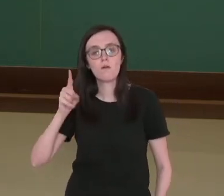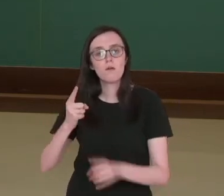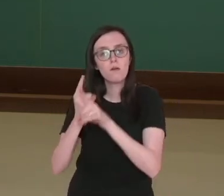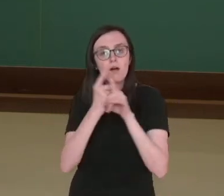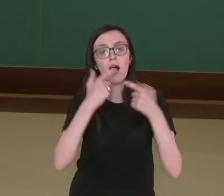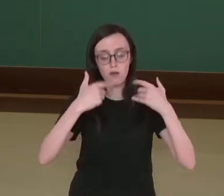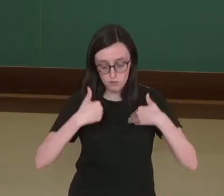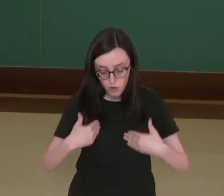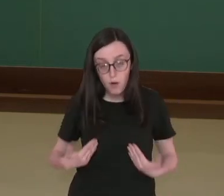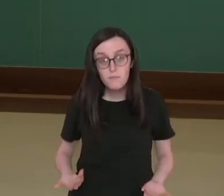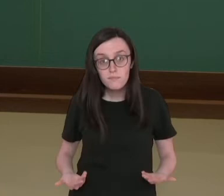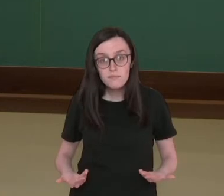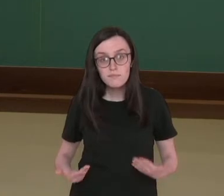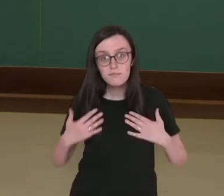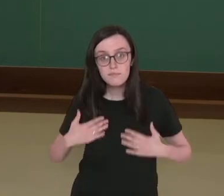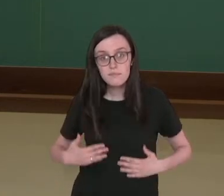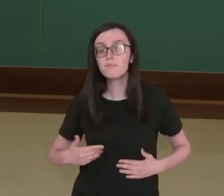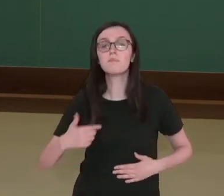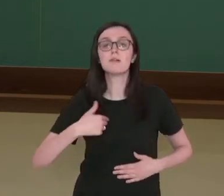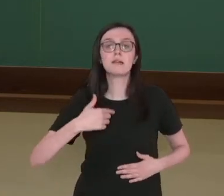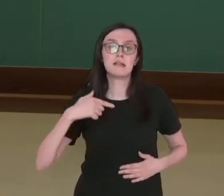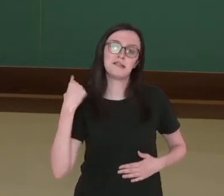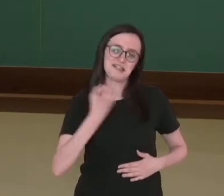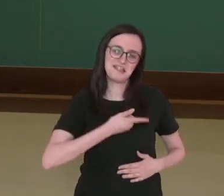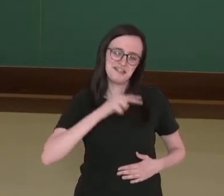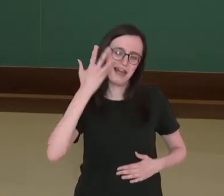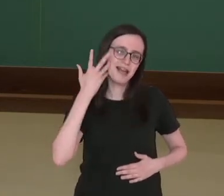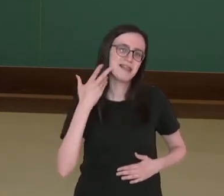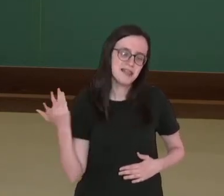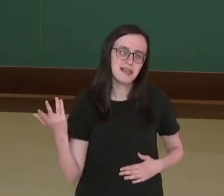no nosso corpo. Nós, seres humanos, somos animais, né?